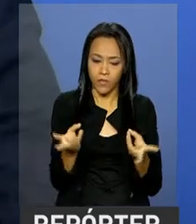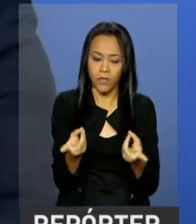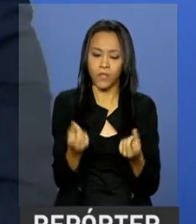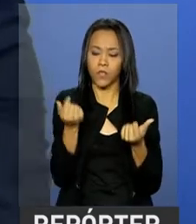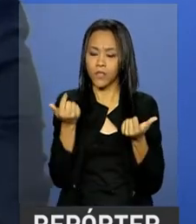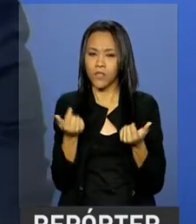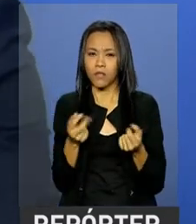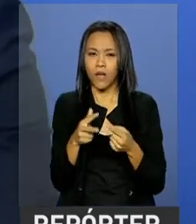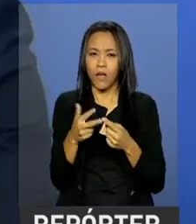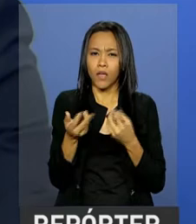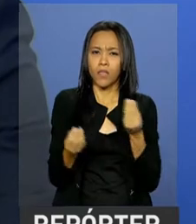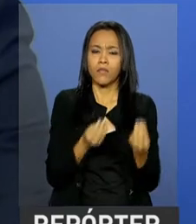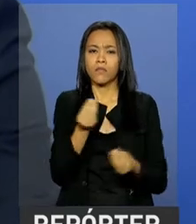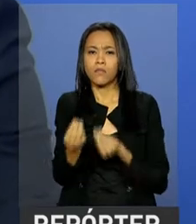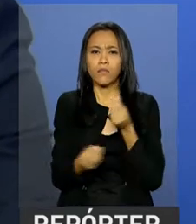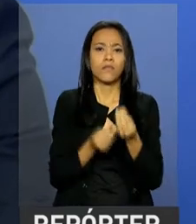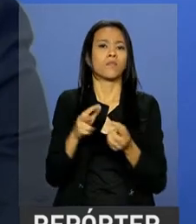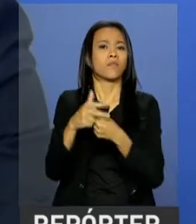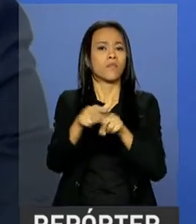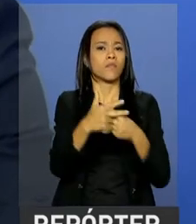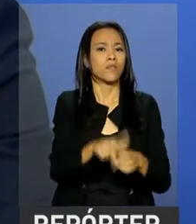as taxas de retorno,